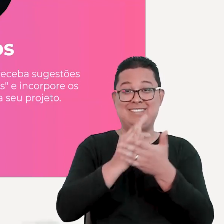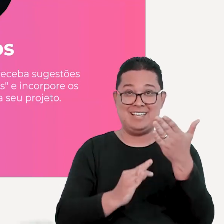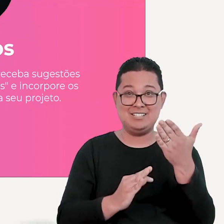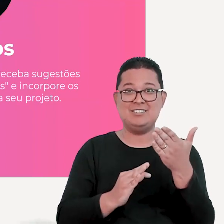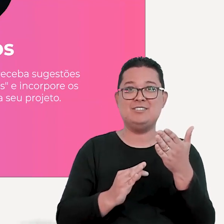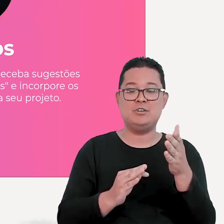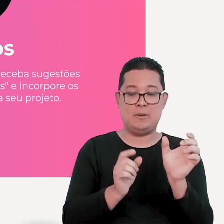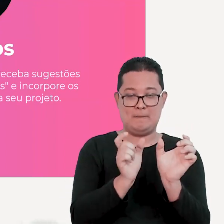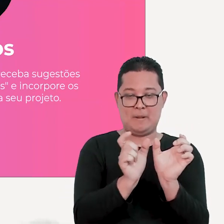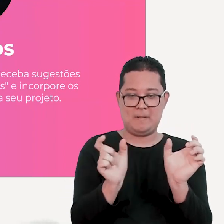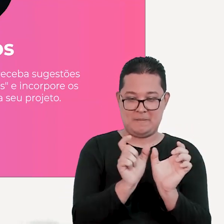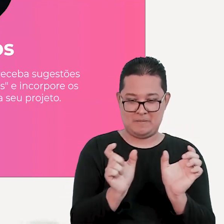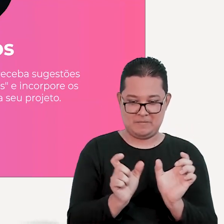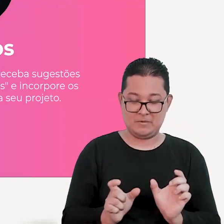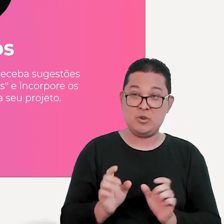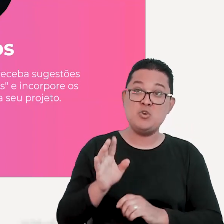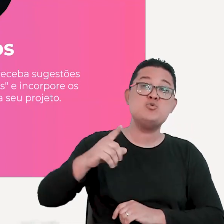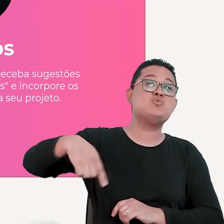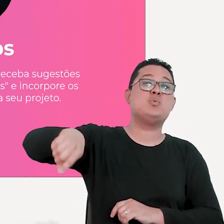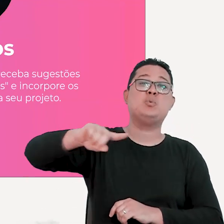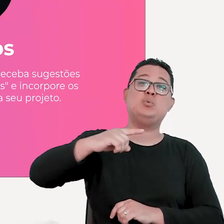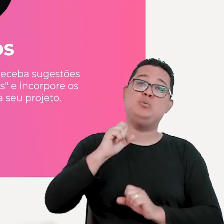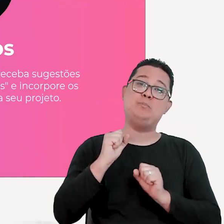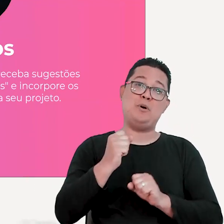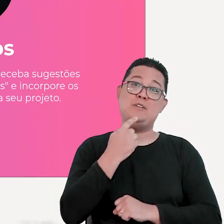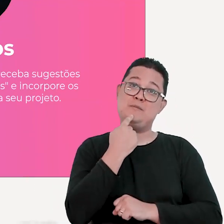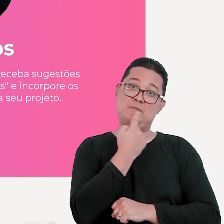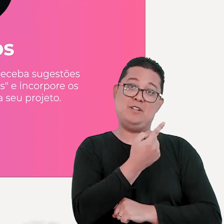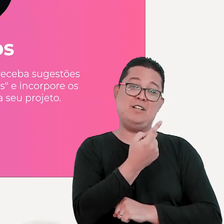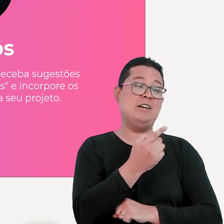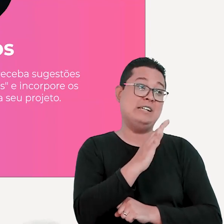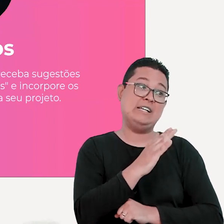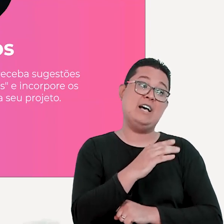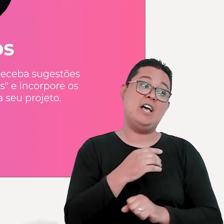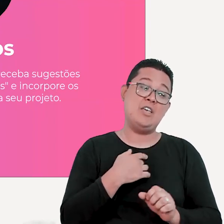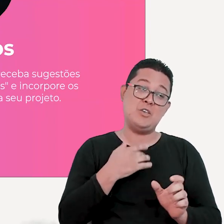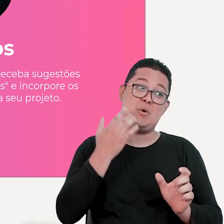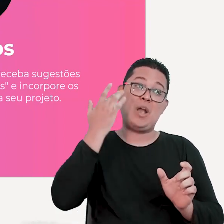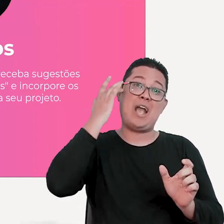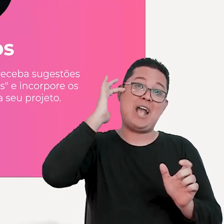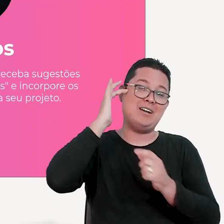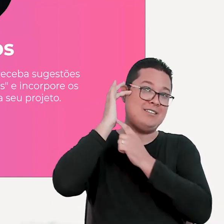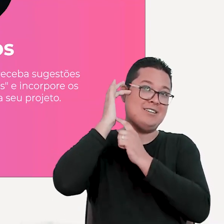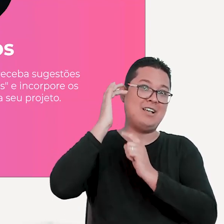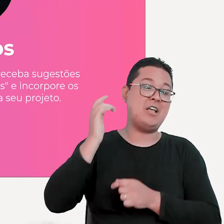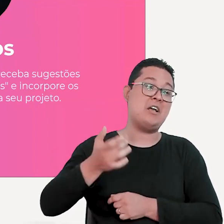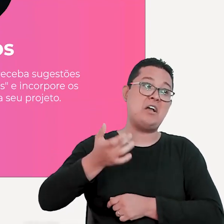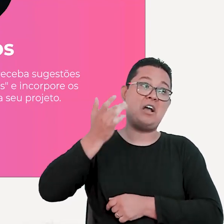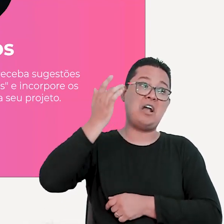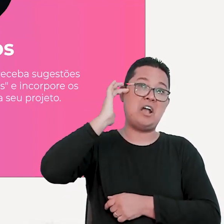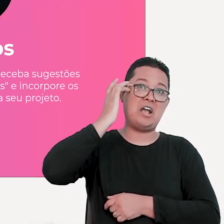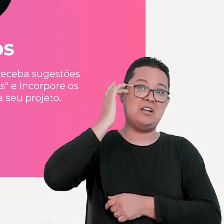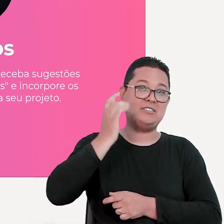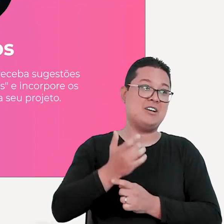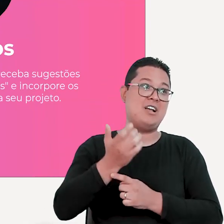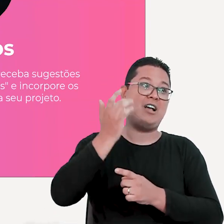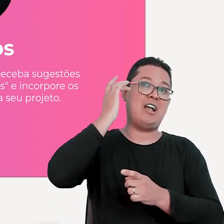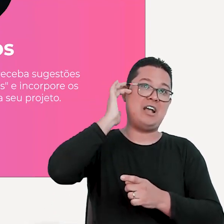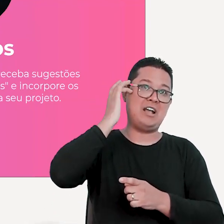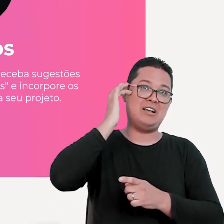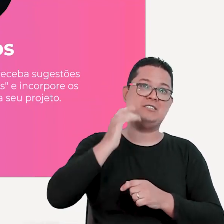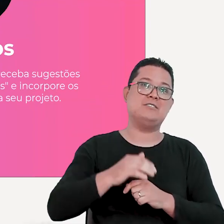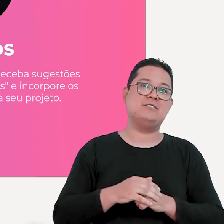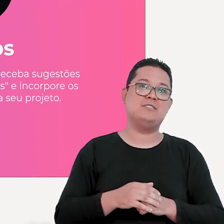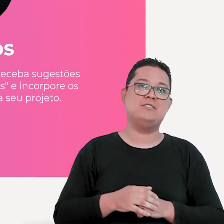escrever. O que eu quero deixar aqui para vocês é para a gente começar a abrir a nossa mente, porque eu tinha muito essa ideia, meu Deus, lá vem mais um pitaco